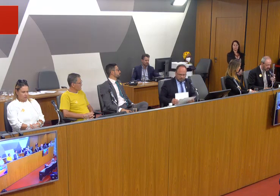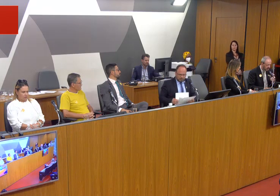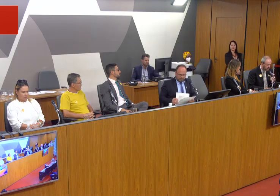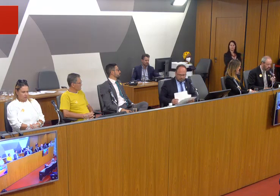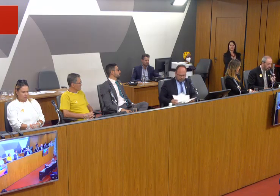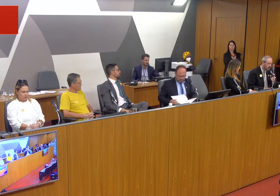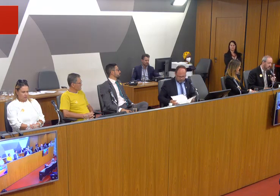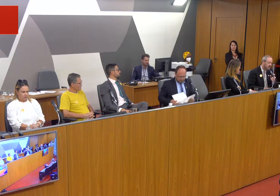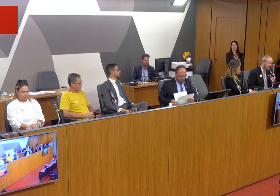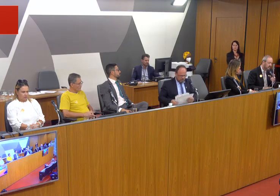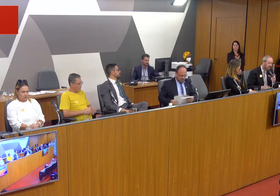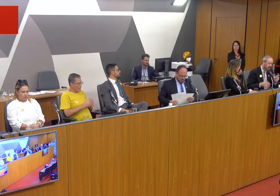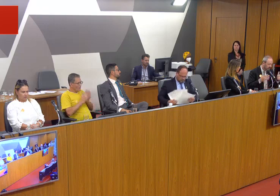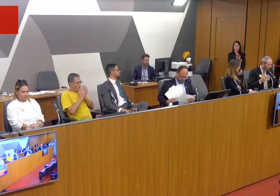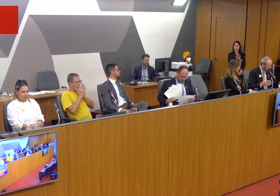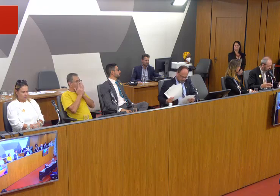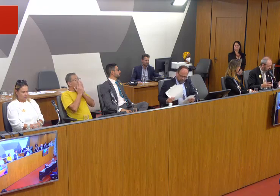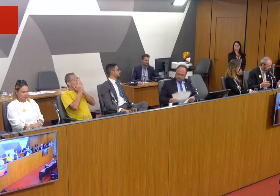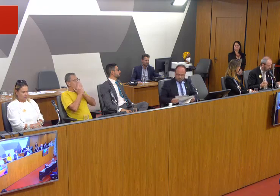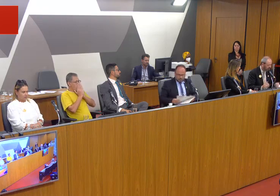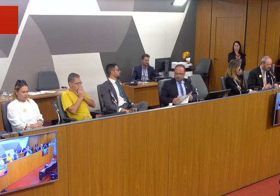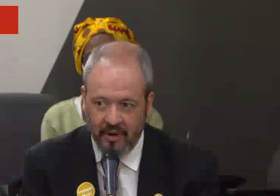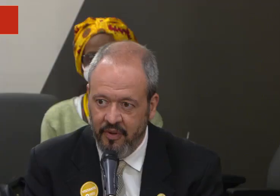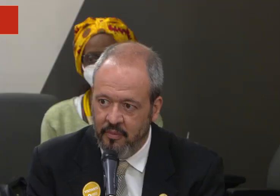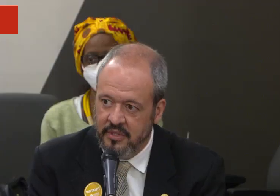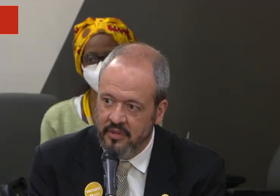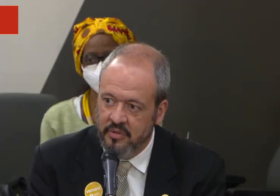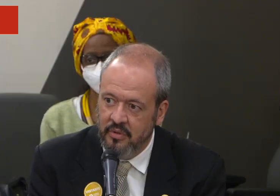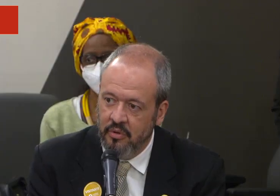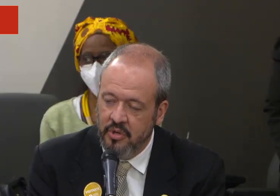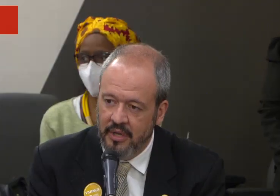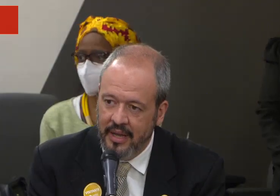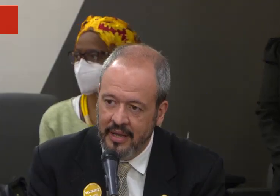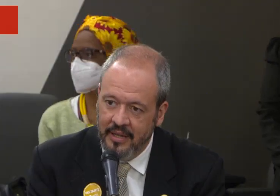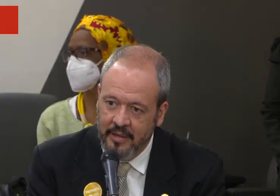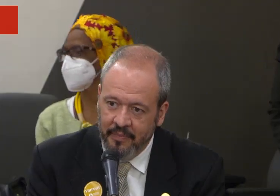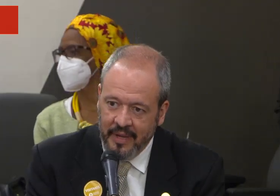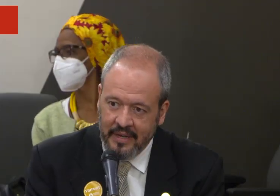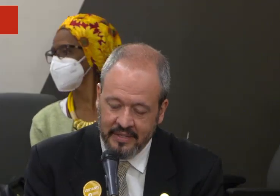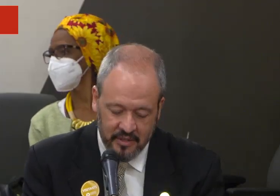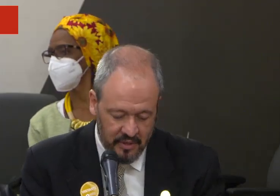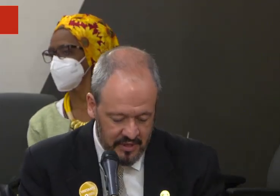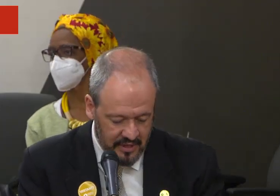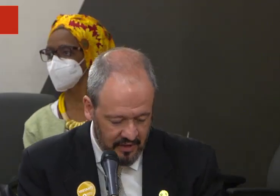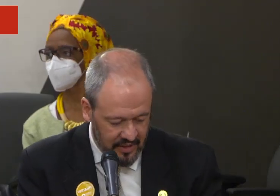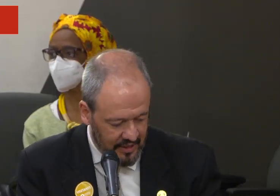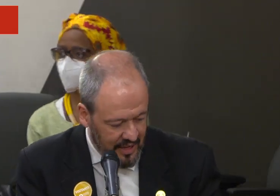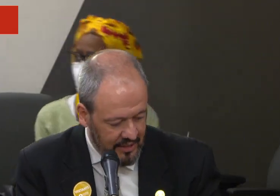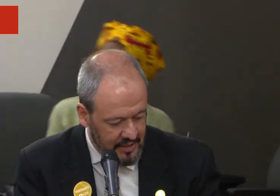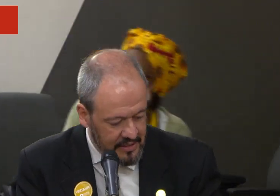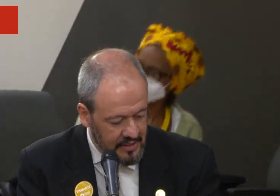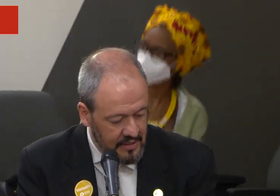de pessoas que estão buscando da melhor forma possível solucionar as questões aqui levantadas